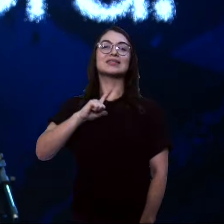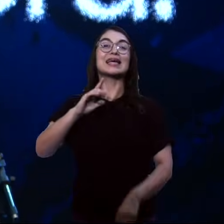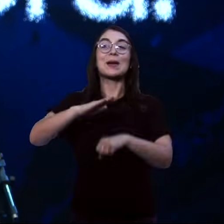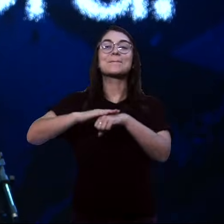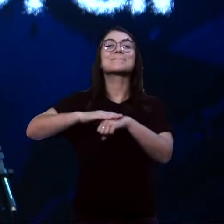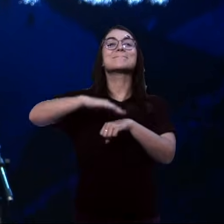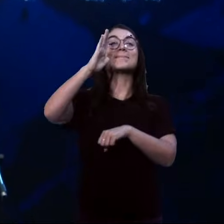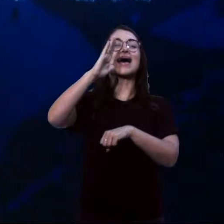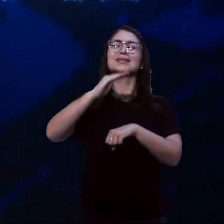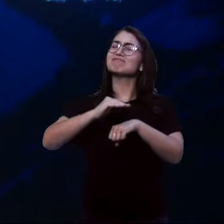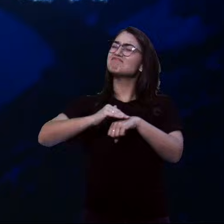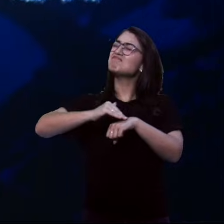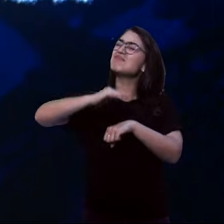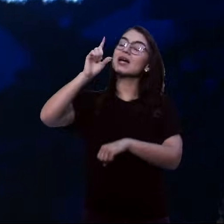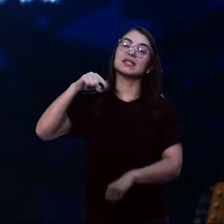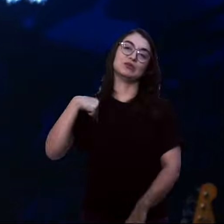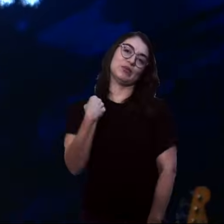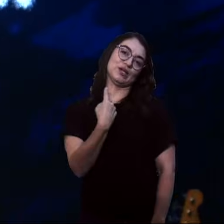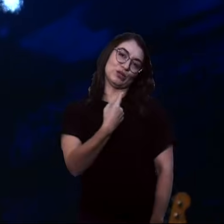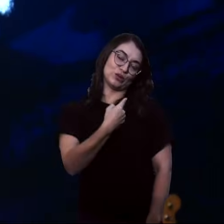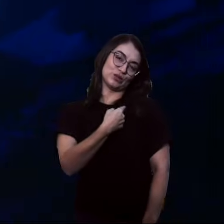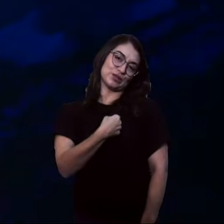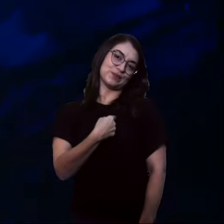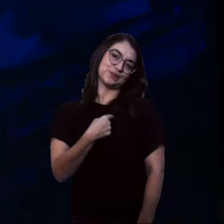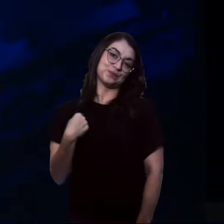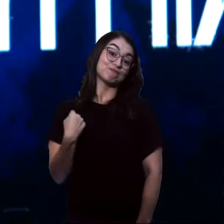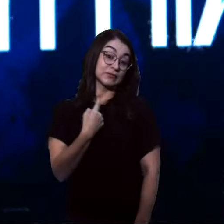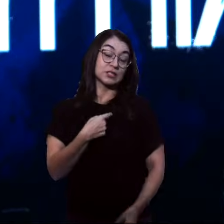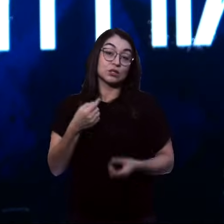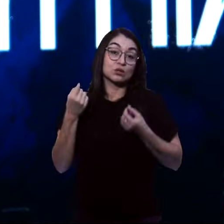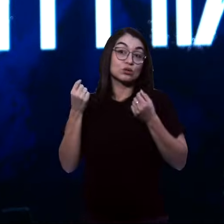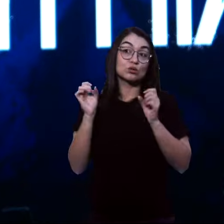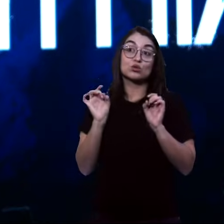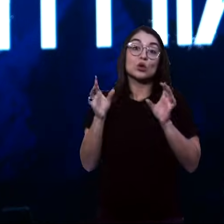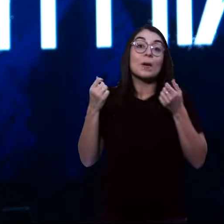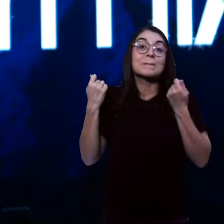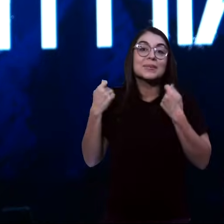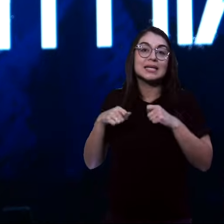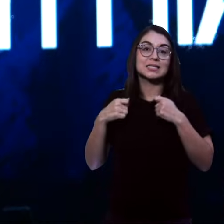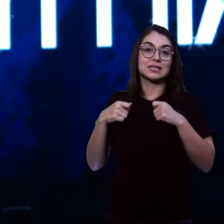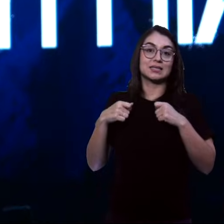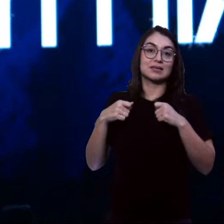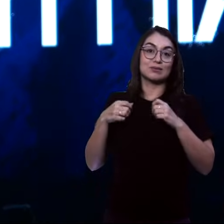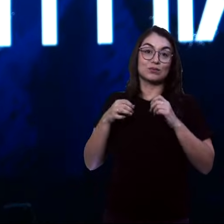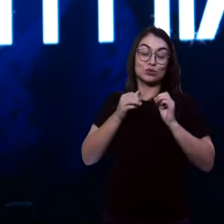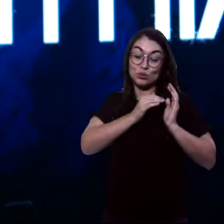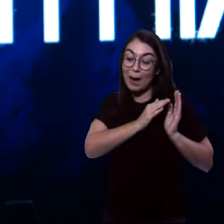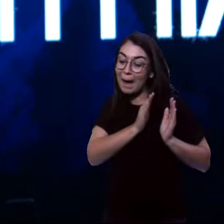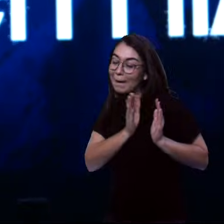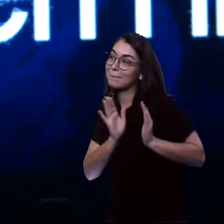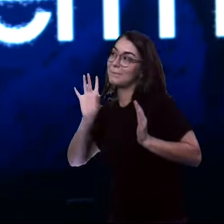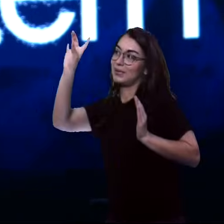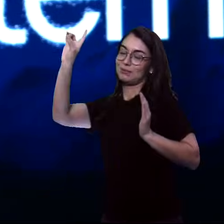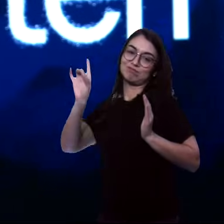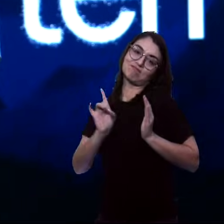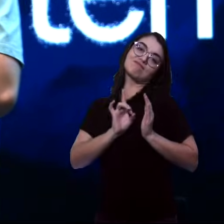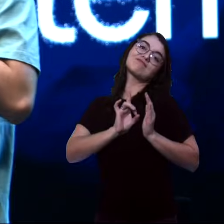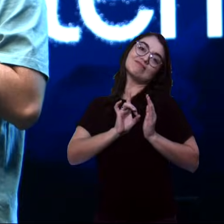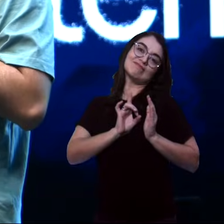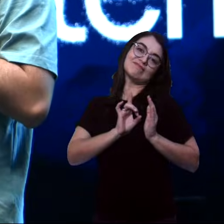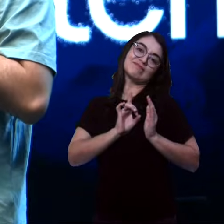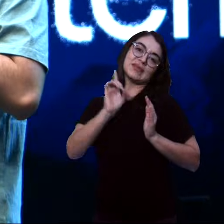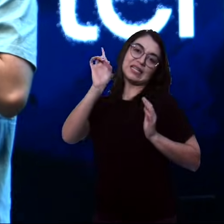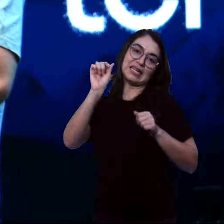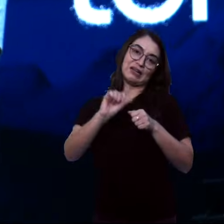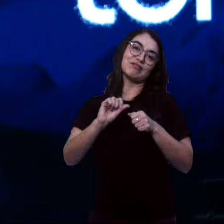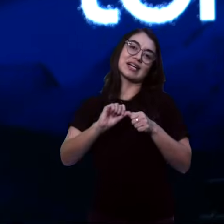nós precisamos deixar o Espírito nos tomar para a gente viver essas coisas. E esse é o terceiro ponto da